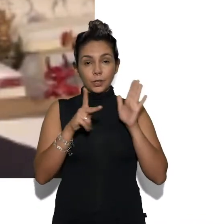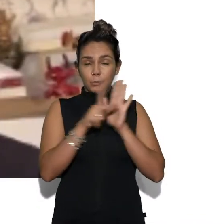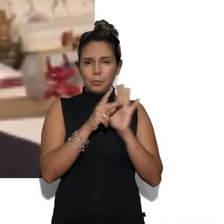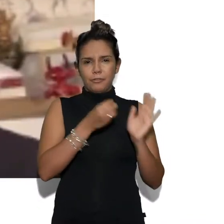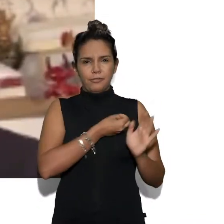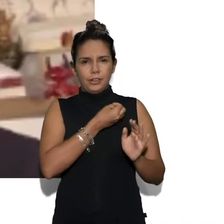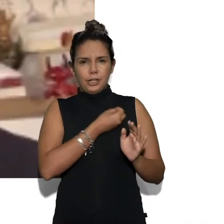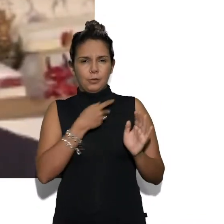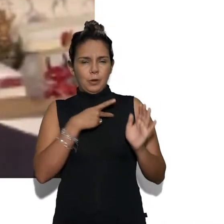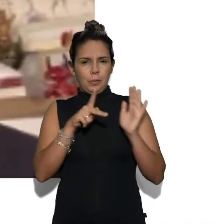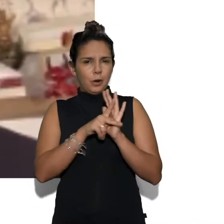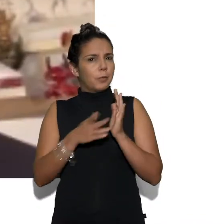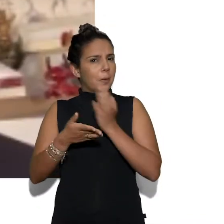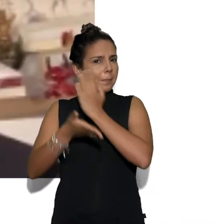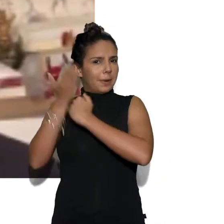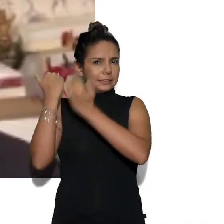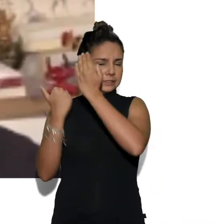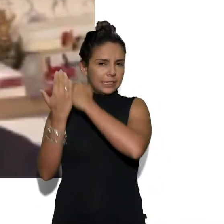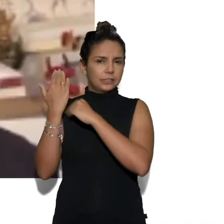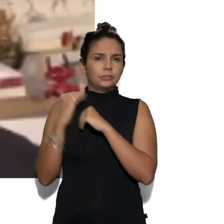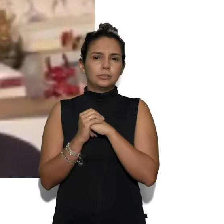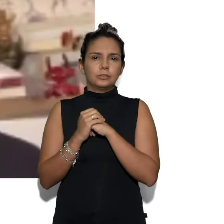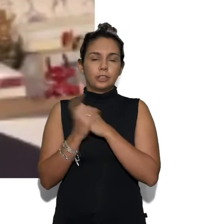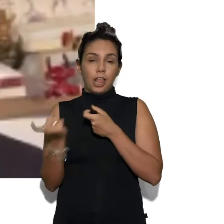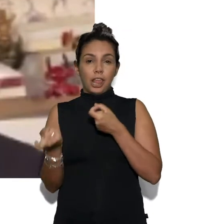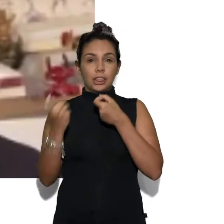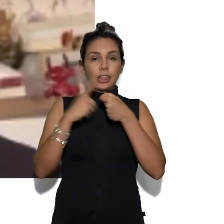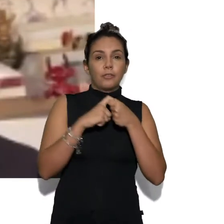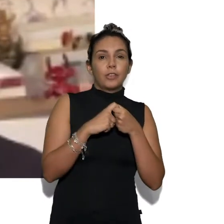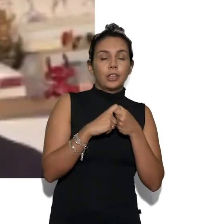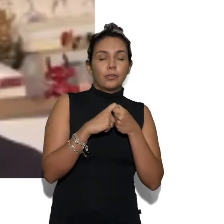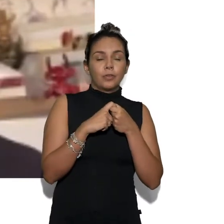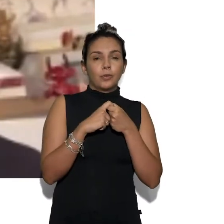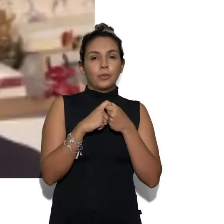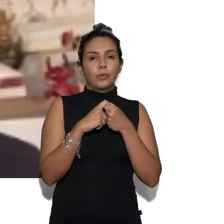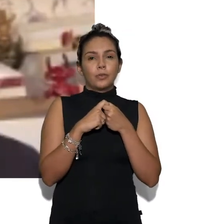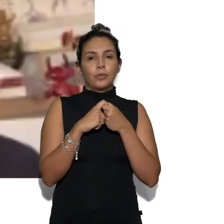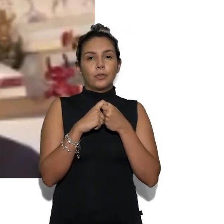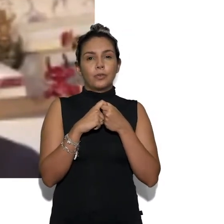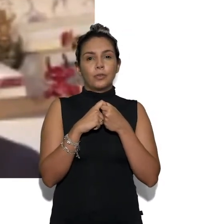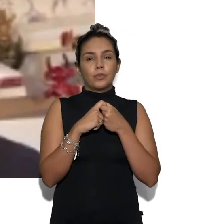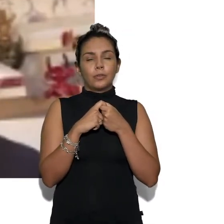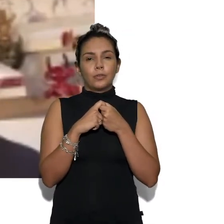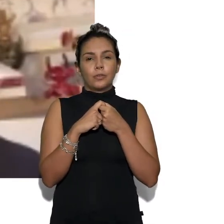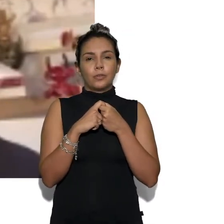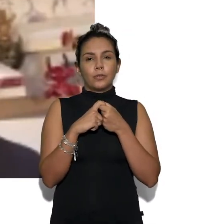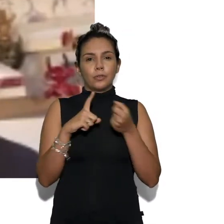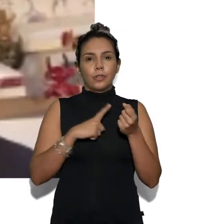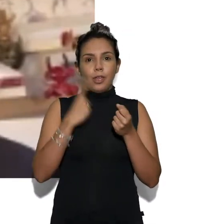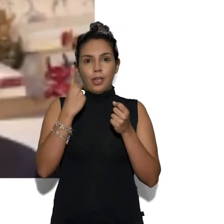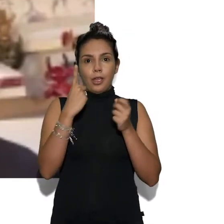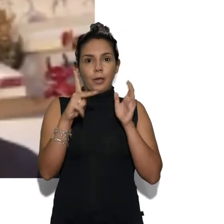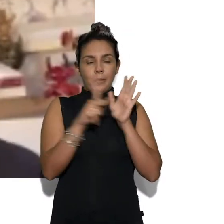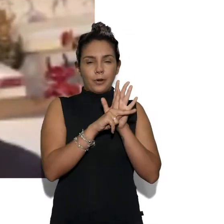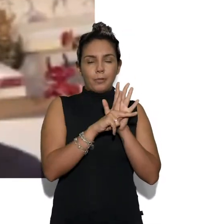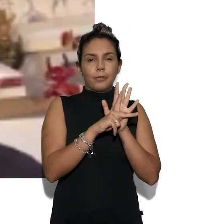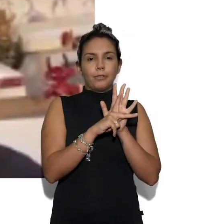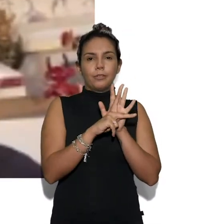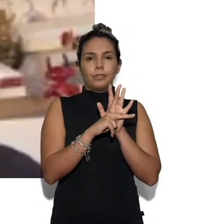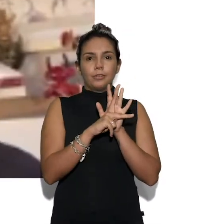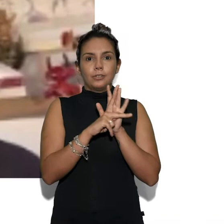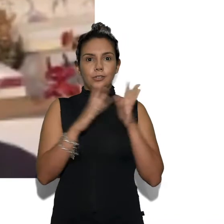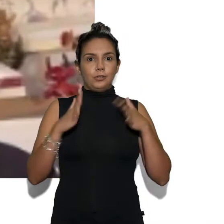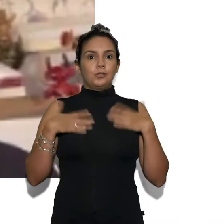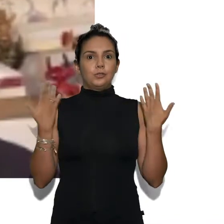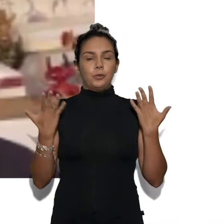o meu próprio passado, ele é devolvido como contendo um elemento de revelação, um elemento de